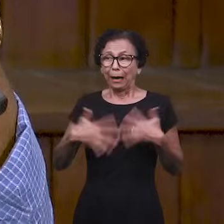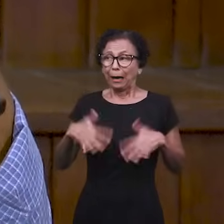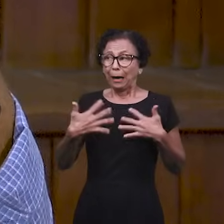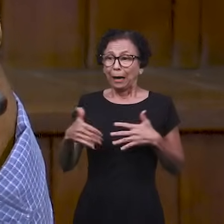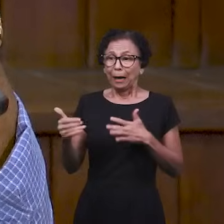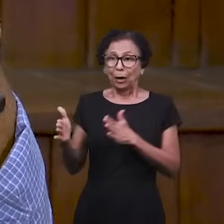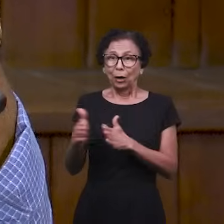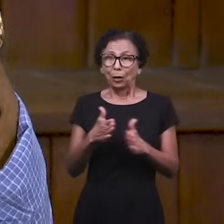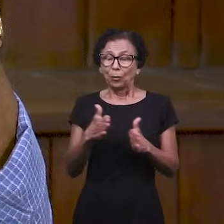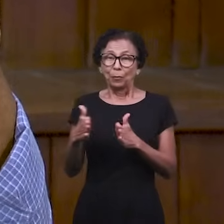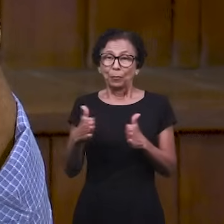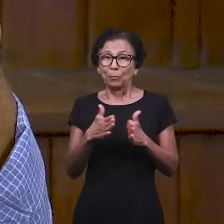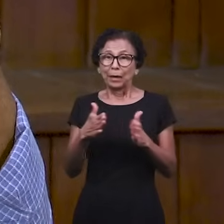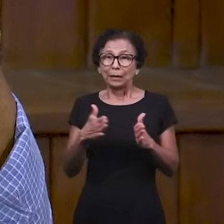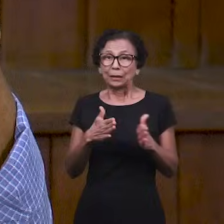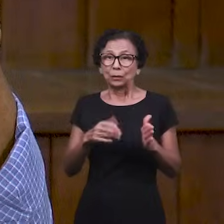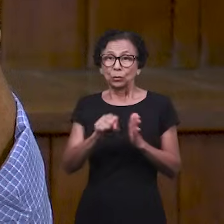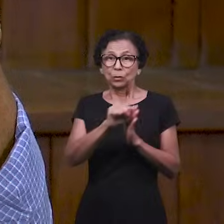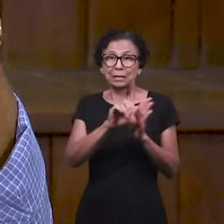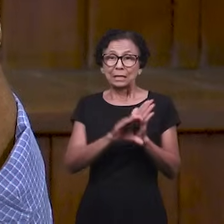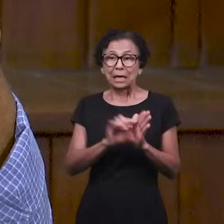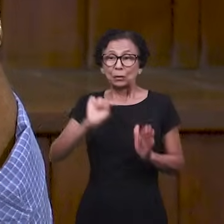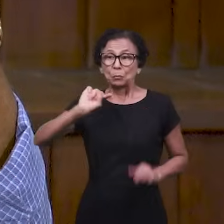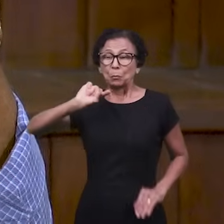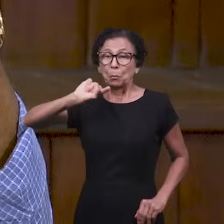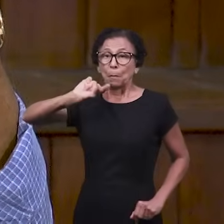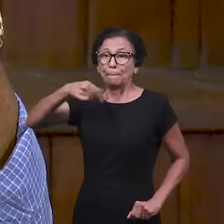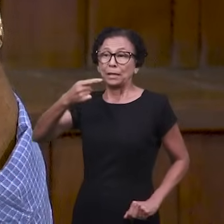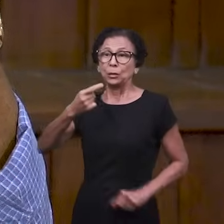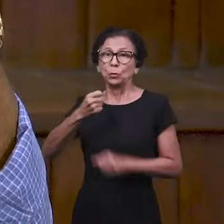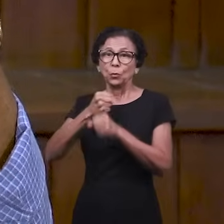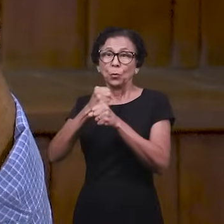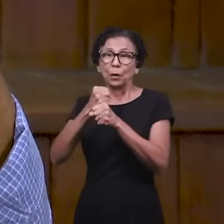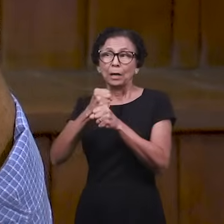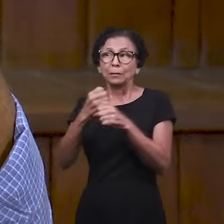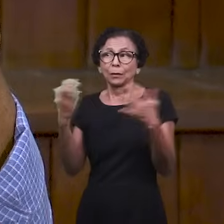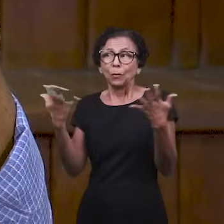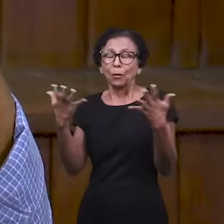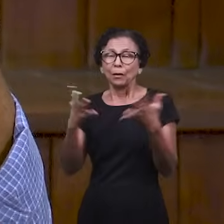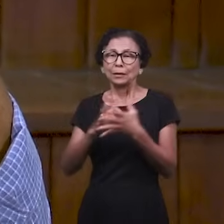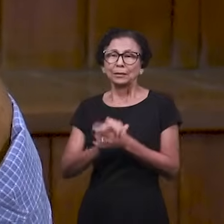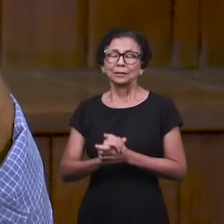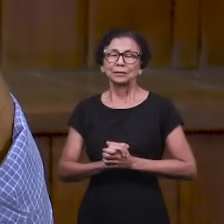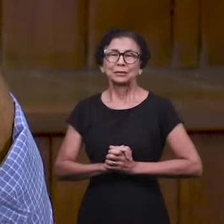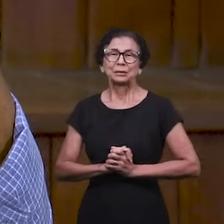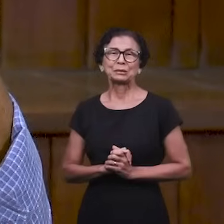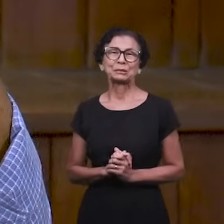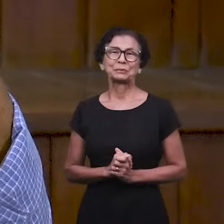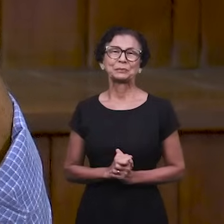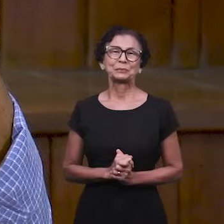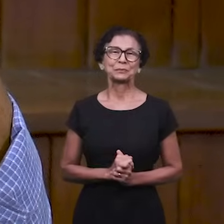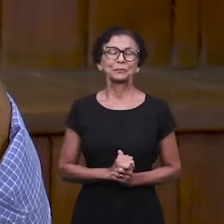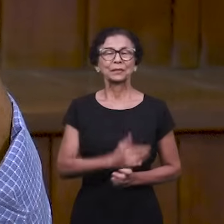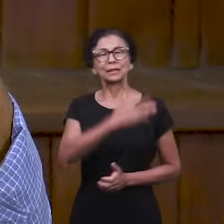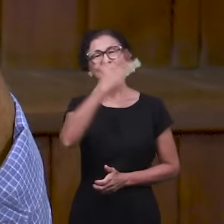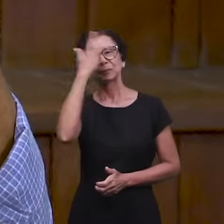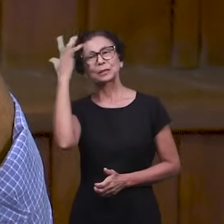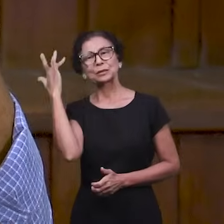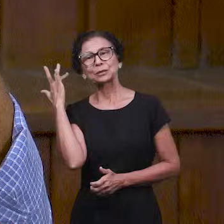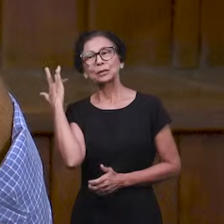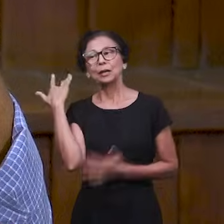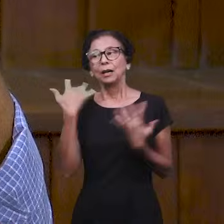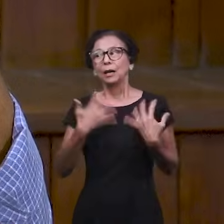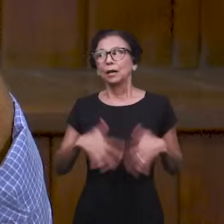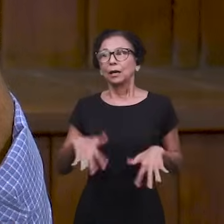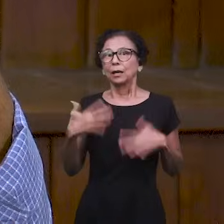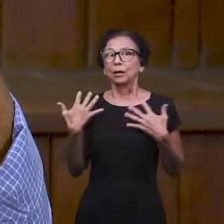que o ano ia se acabar, o mundo ia se acabar, né? No ano 999 para 1000. Aí as pessoas começaram a ficar, todo